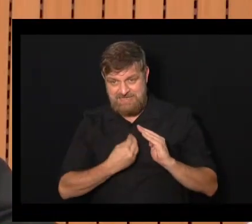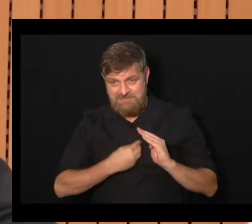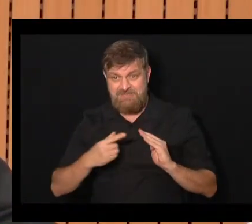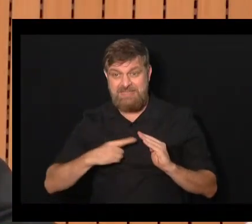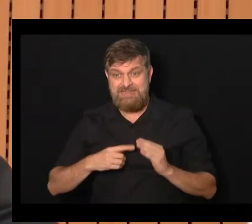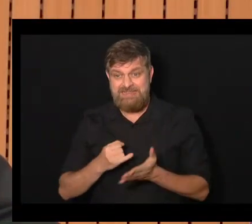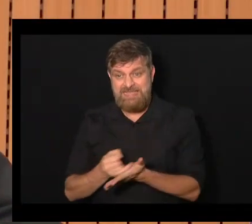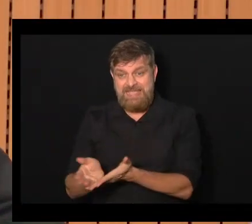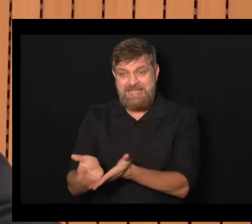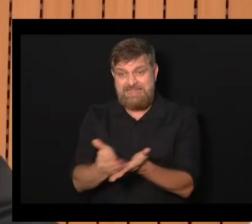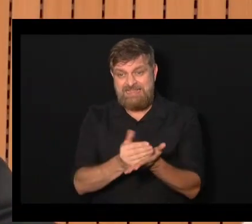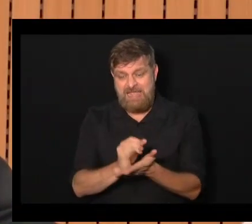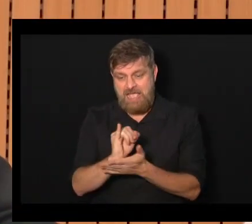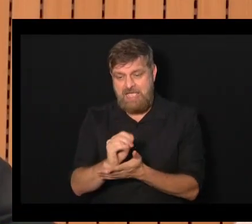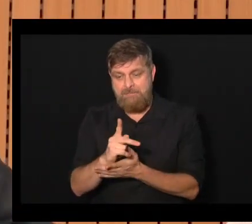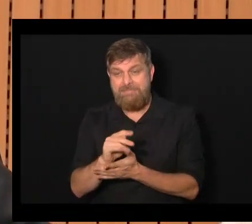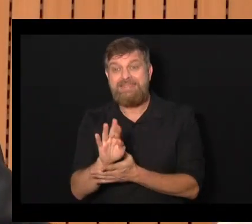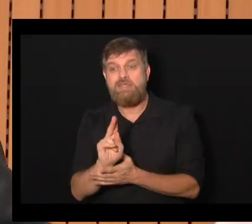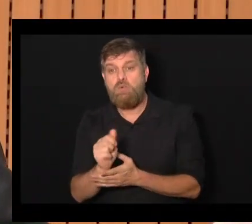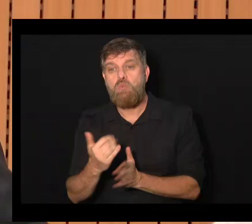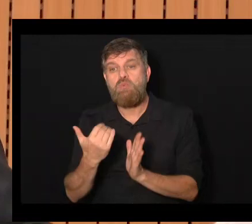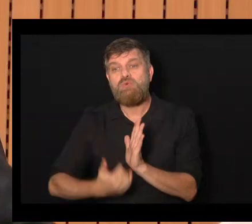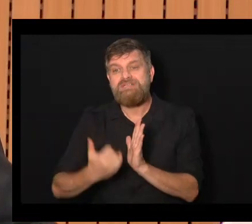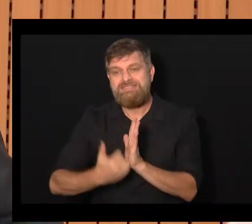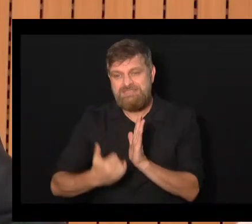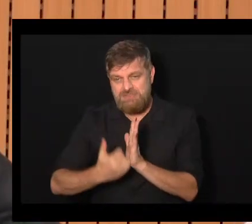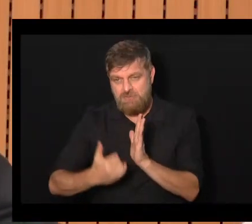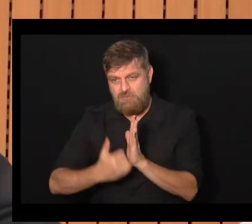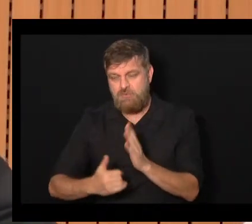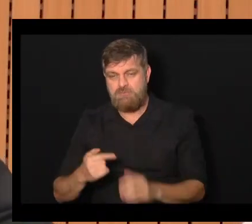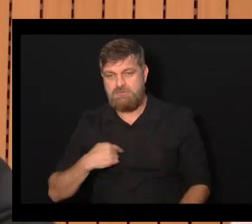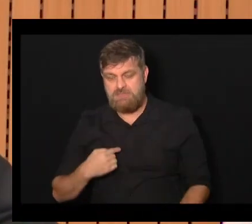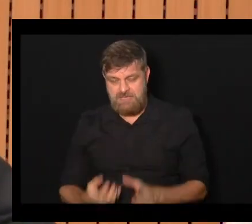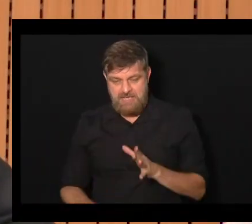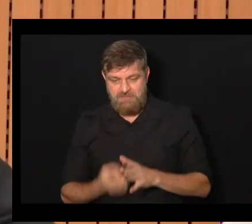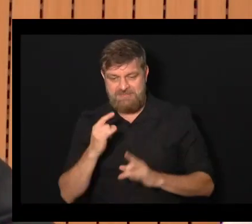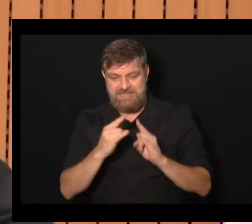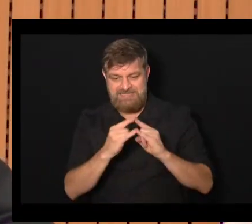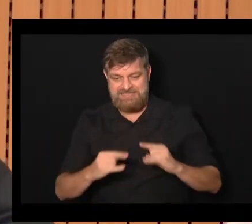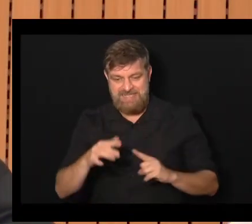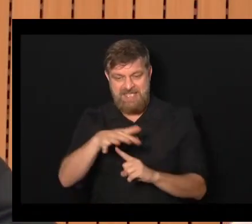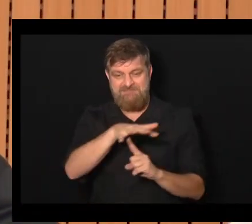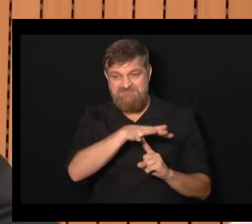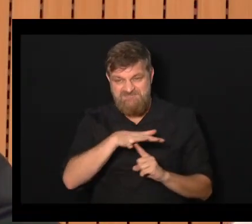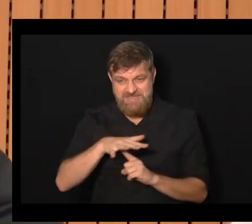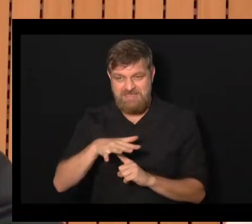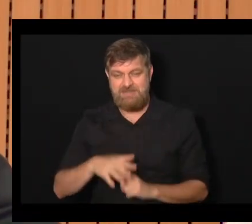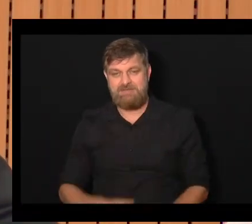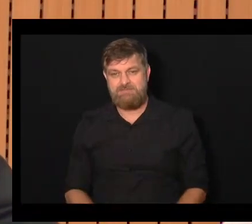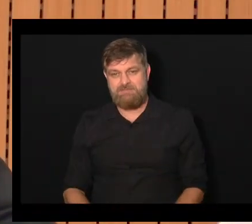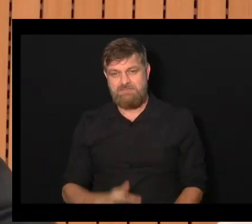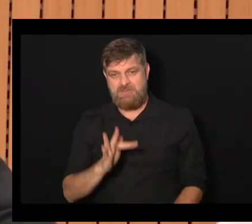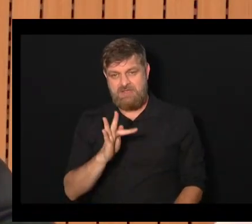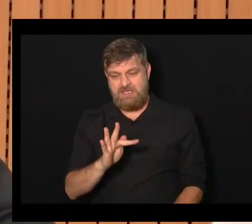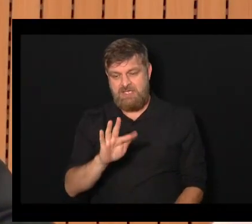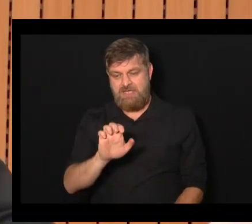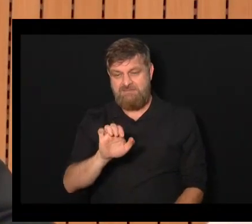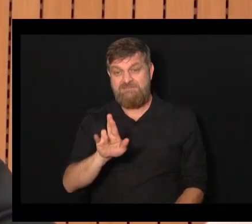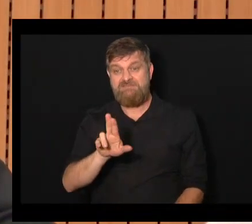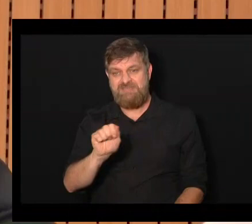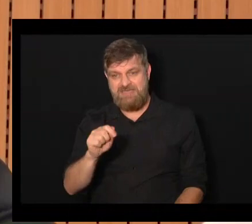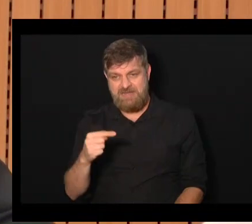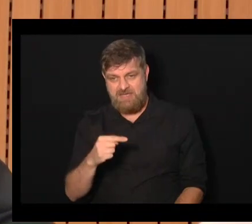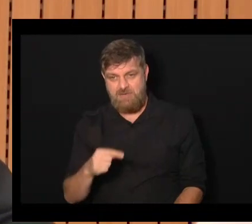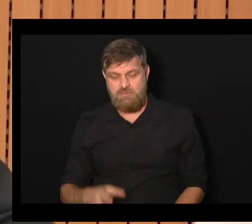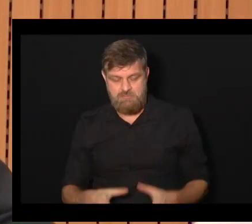imóveis localizados nas vias públicas do município de Campinas, onde se realizam feiras livres, pareceres da Comissão de Constituição e